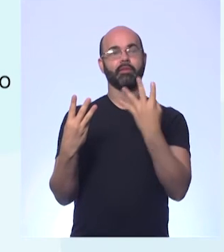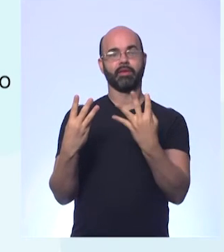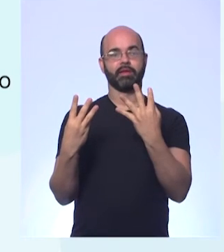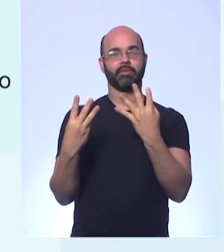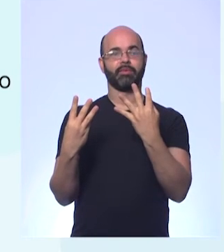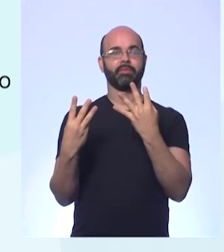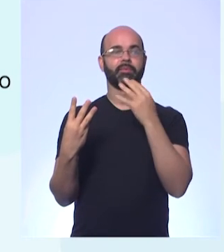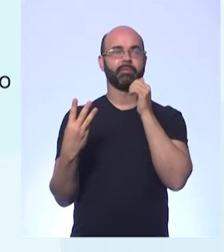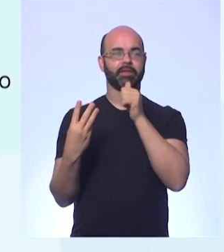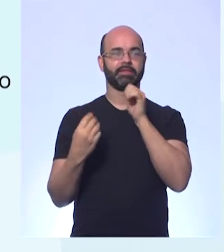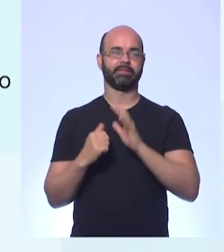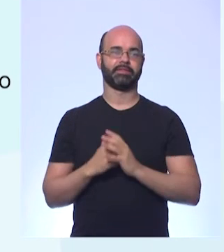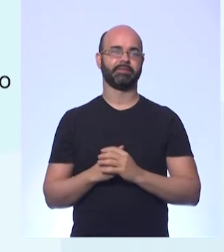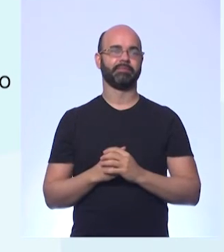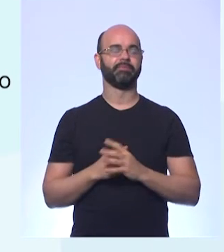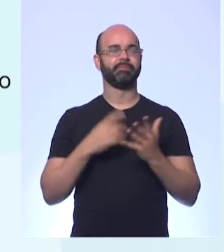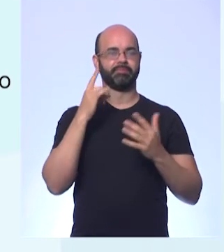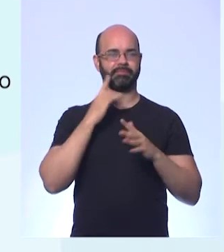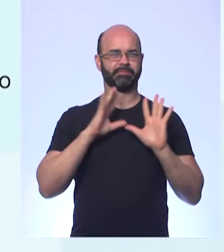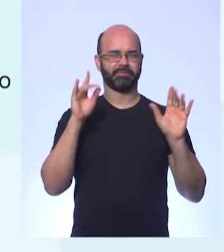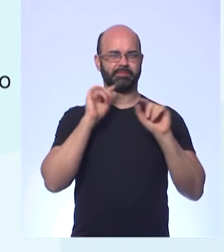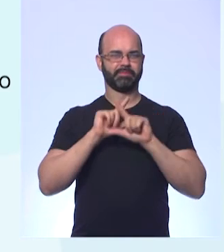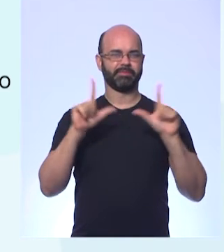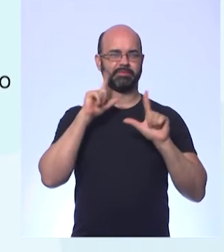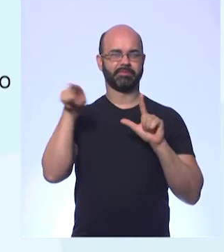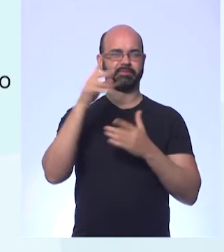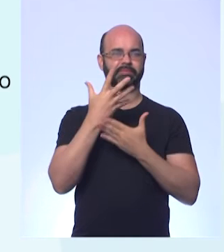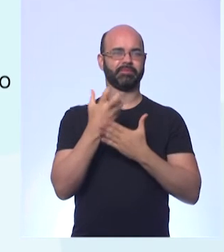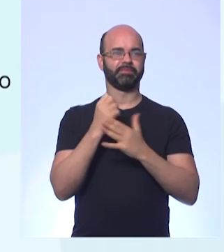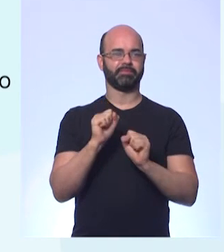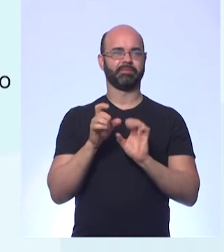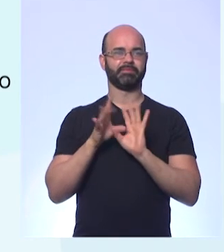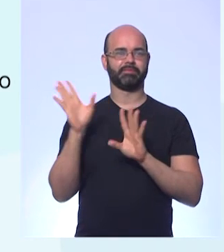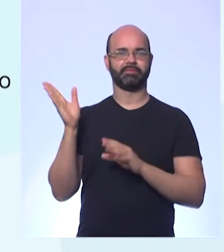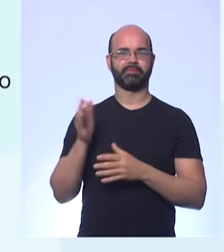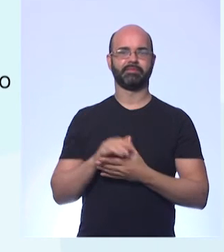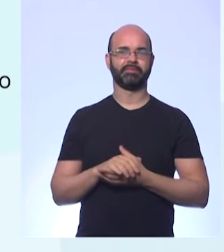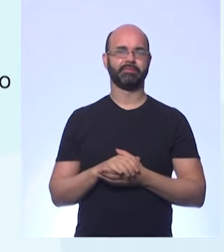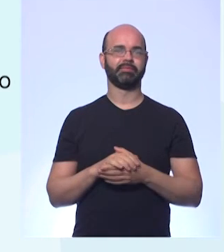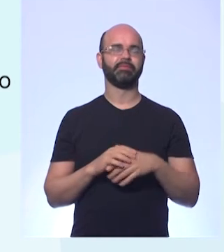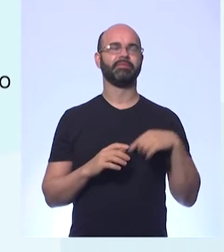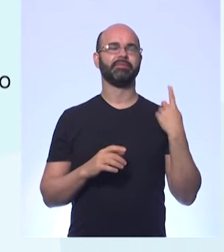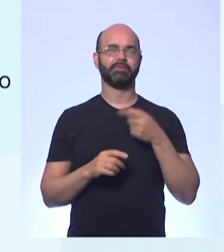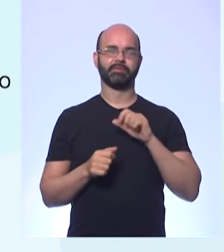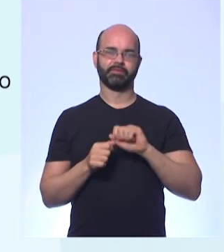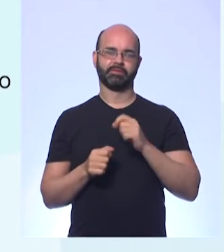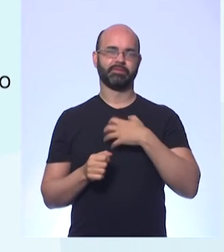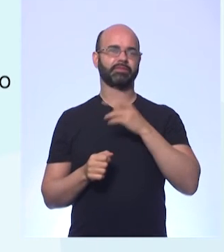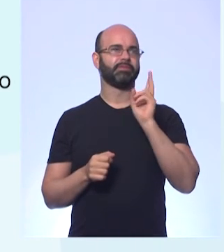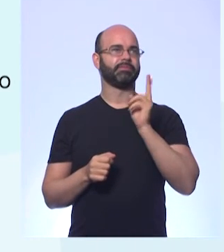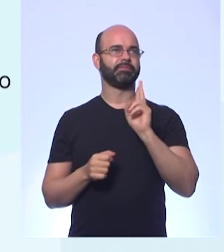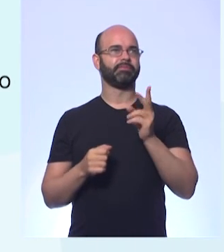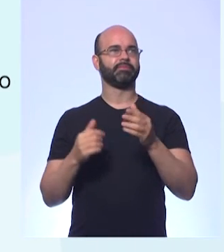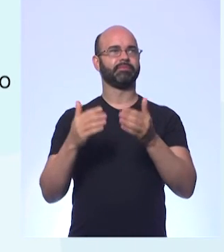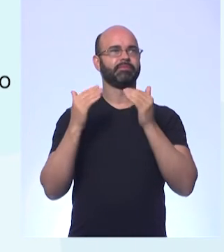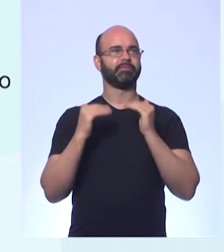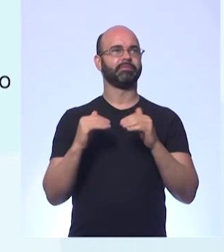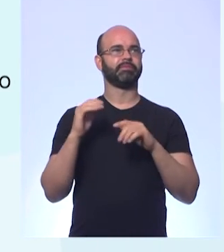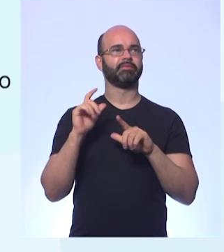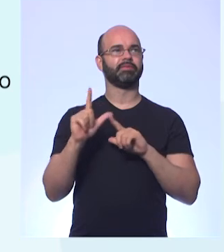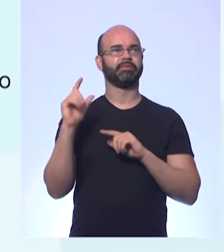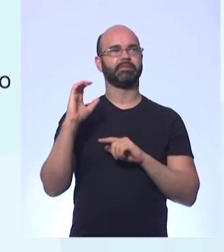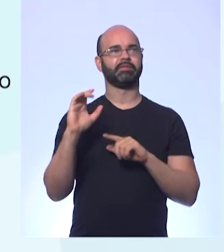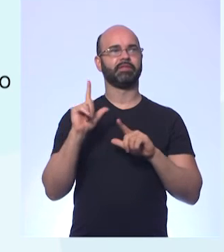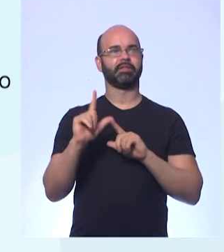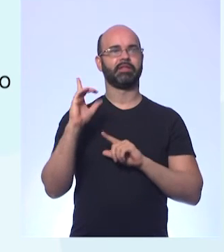aí. Vou deixar essa tela limpinha para vocês tirarem um print. Nós vamos fazer do mesmo jeito. Eu coloquei aí mais 2, letra C e letra D,